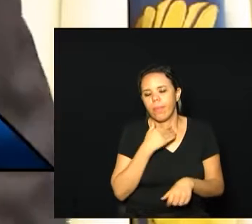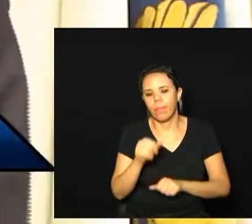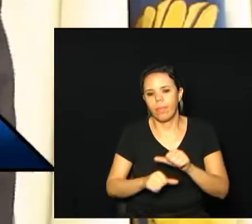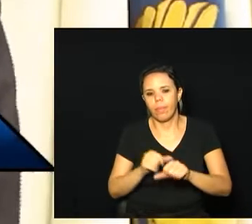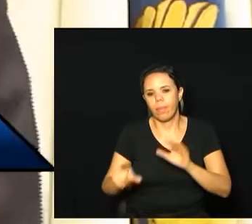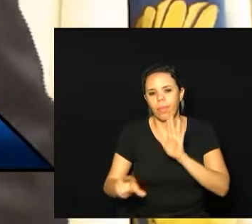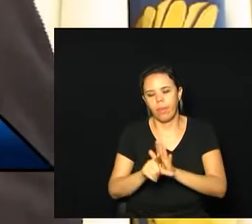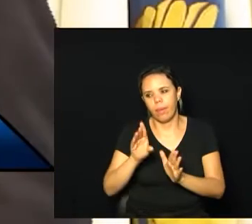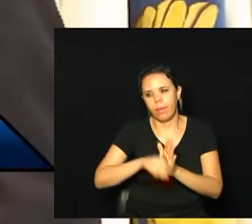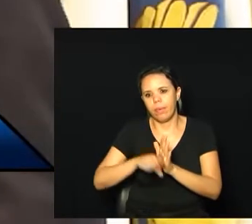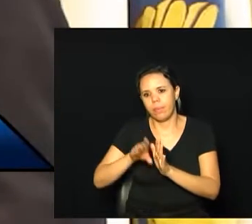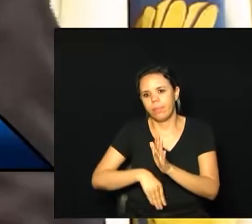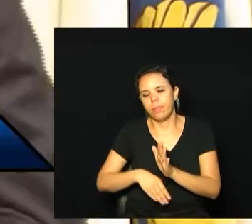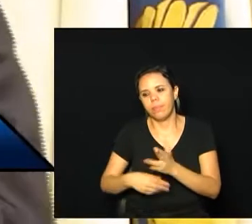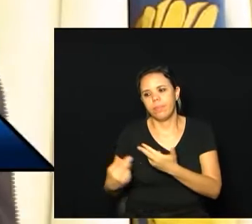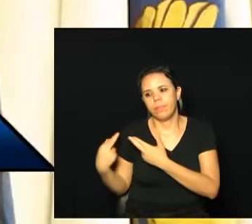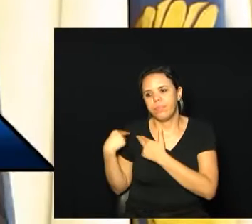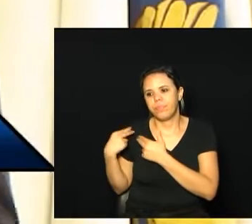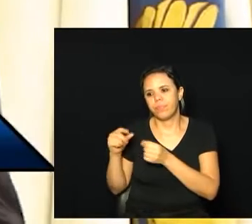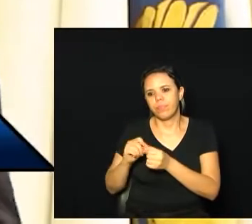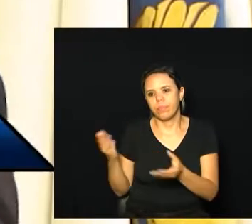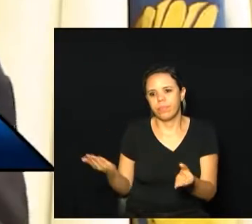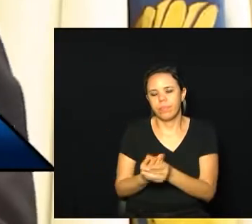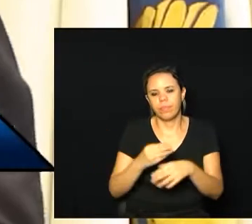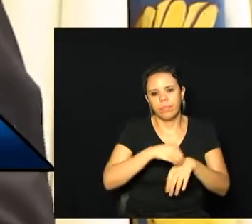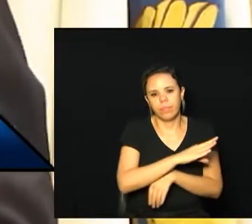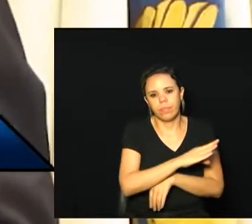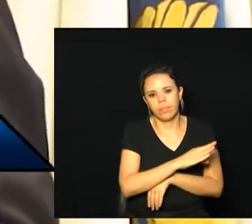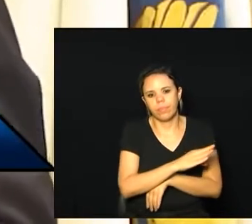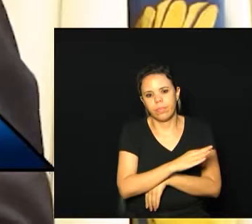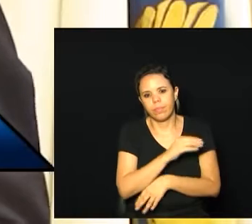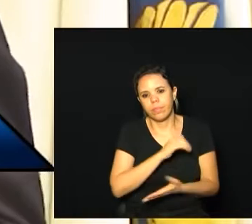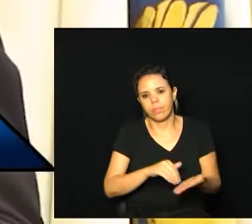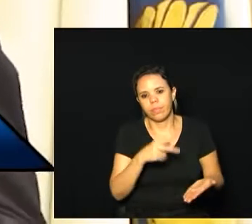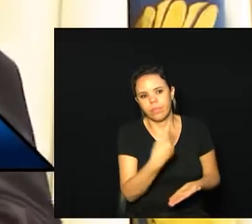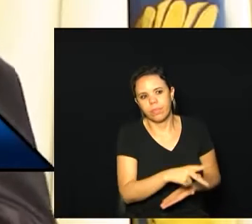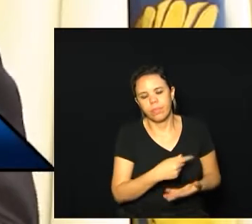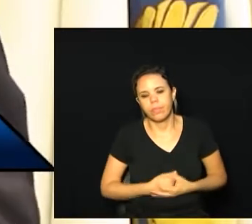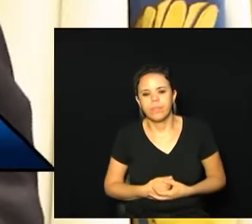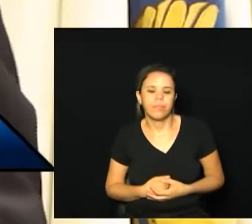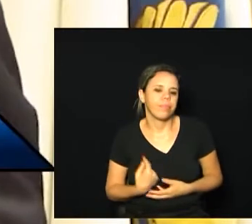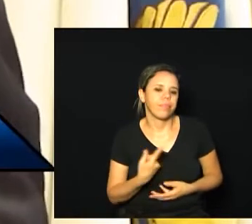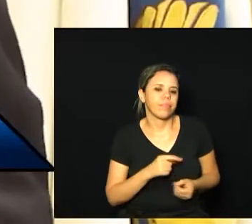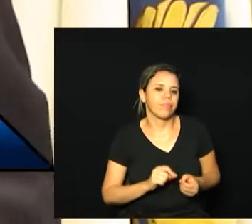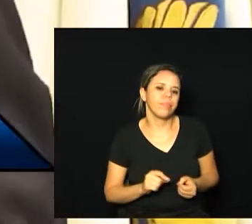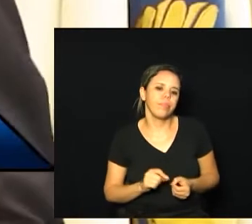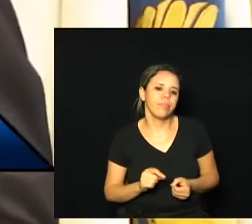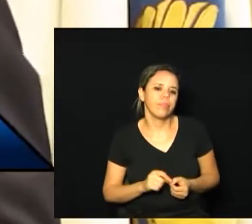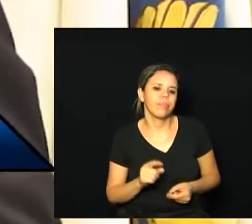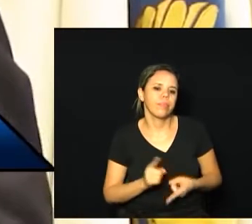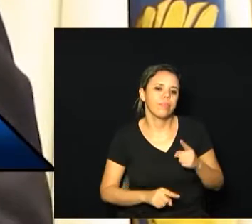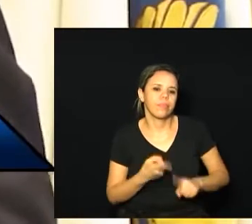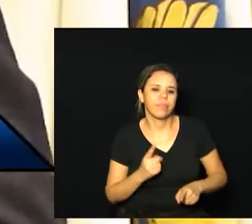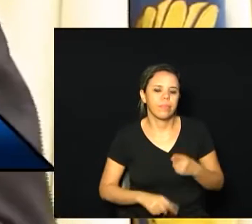essa lei, tirando os poderes que eles tinham e passando os poderes para o secretário. E nós fizemos um acordo, e